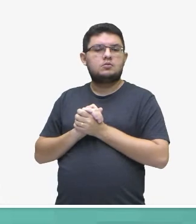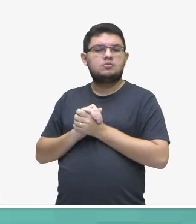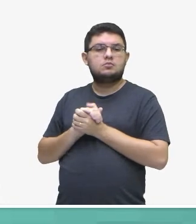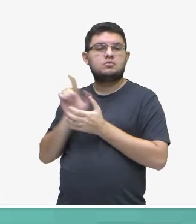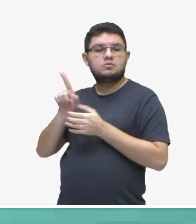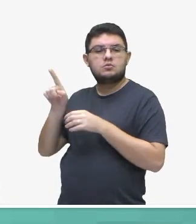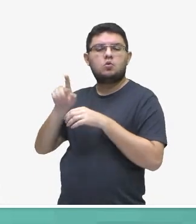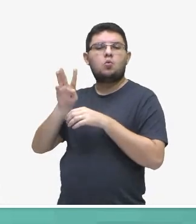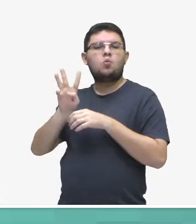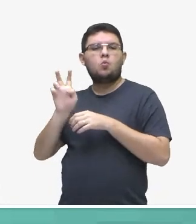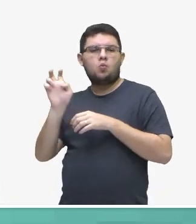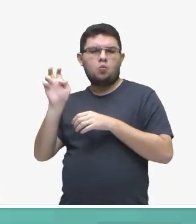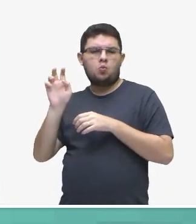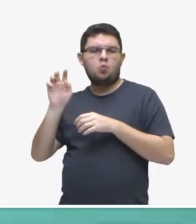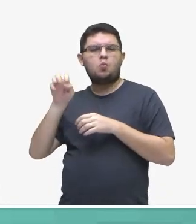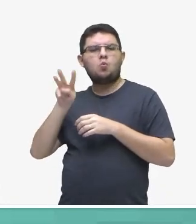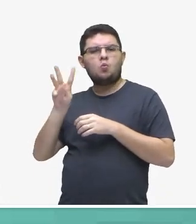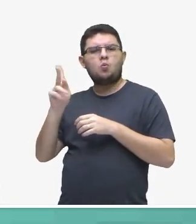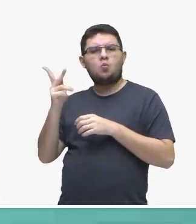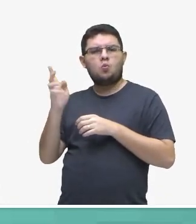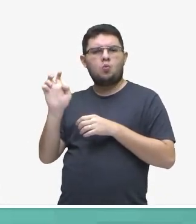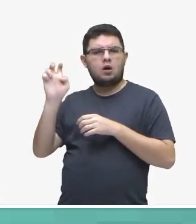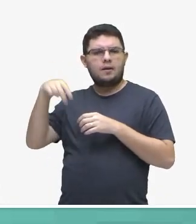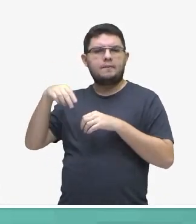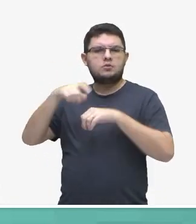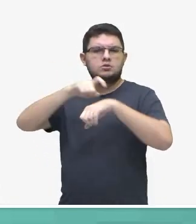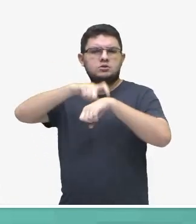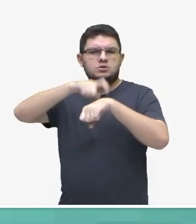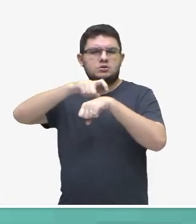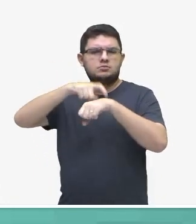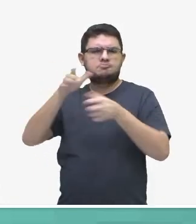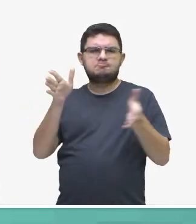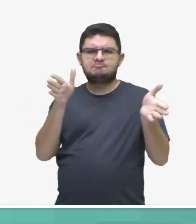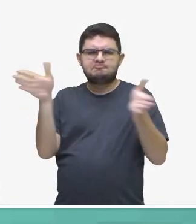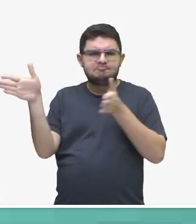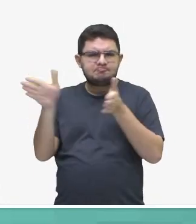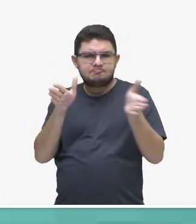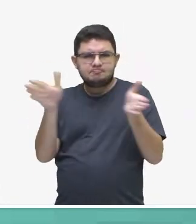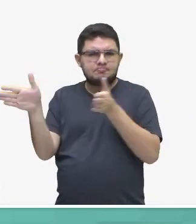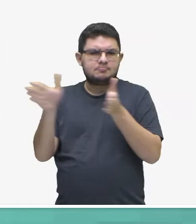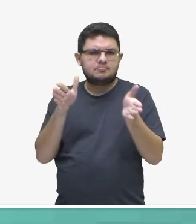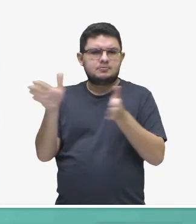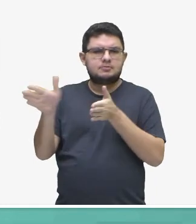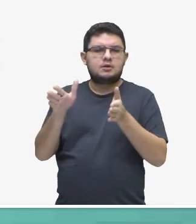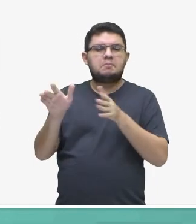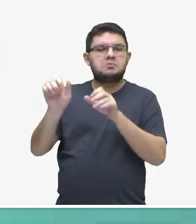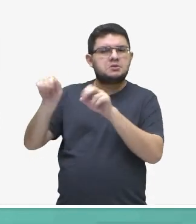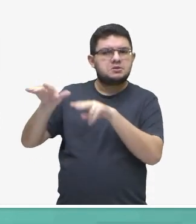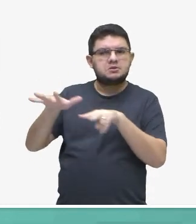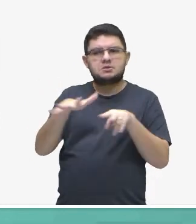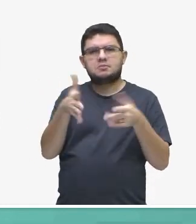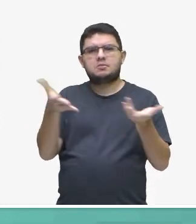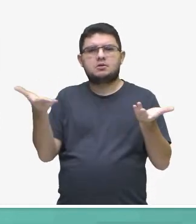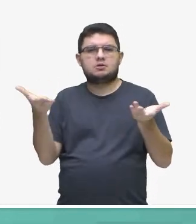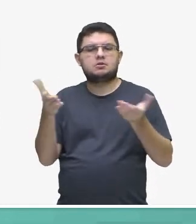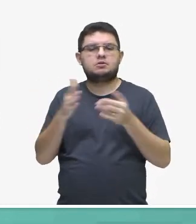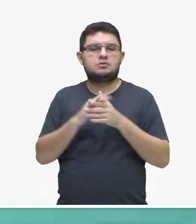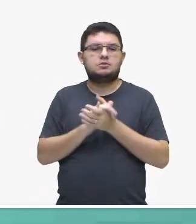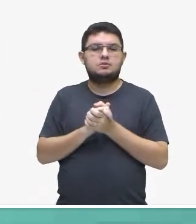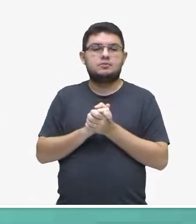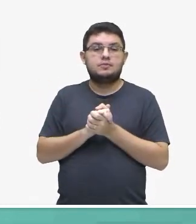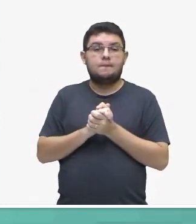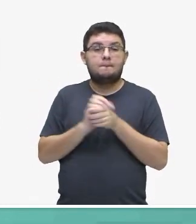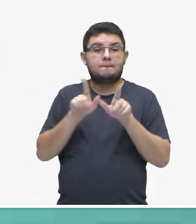posso dizer o horário, pode dizer os dias da semana que a pessoa trabalha. Aí você fica livre de responder, tá bom? Mas a minha